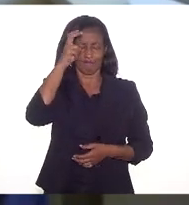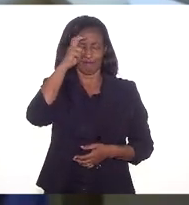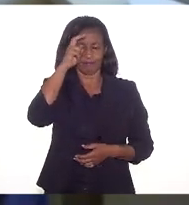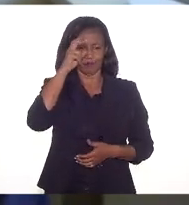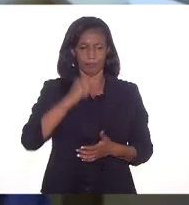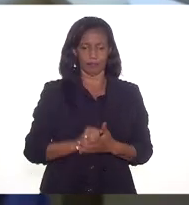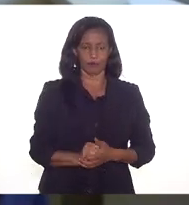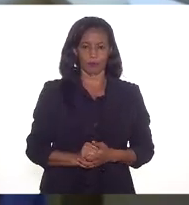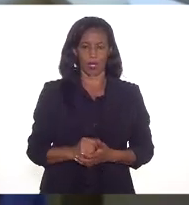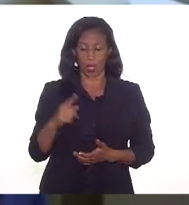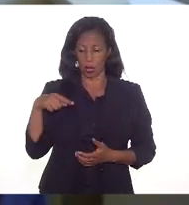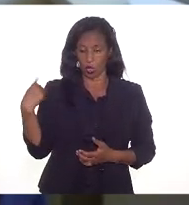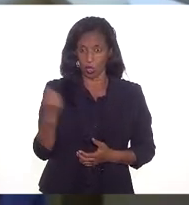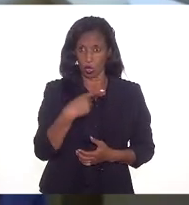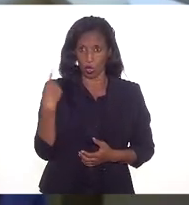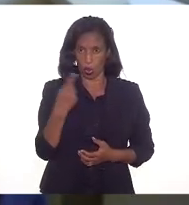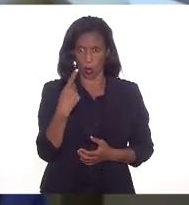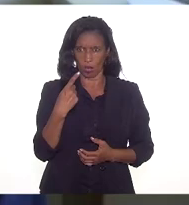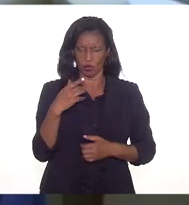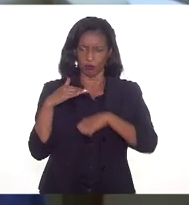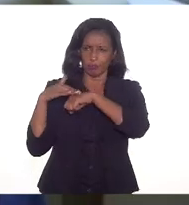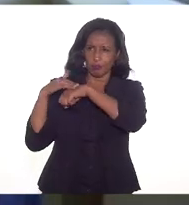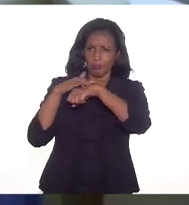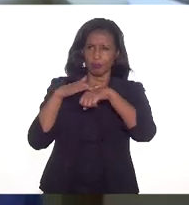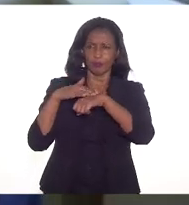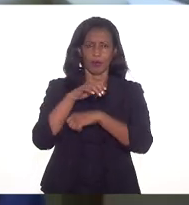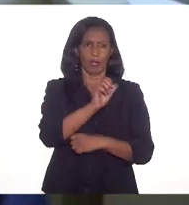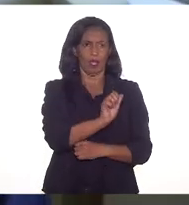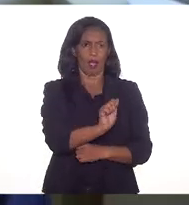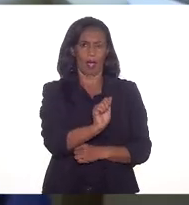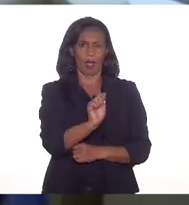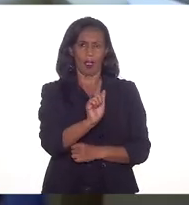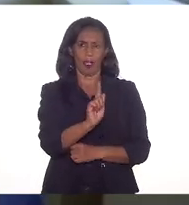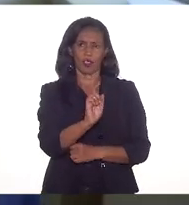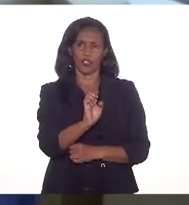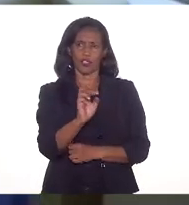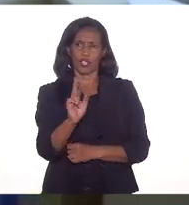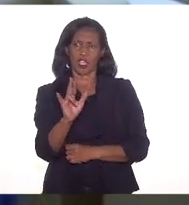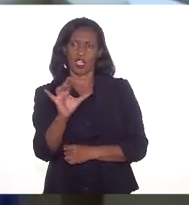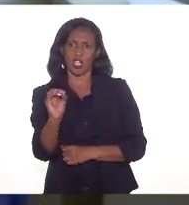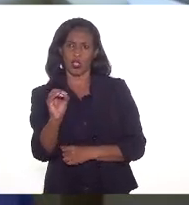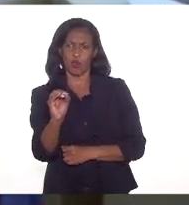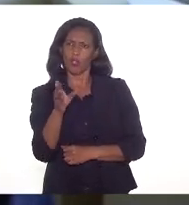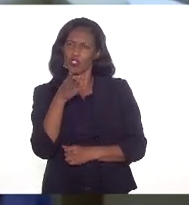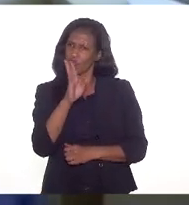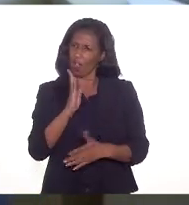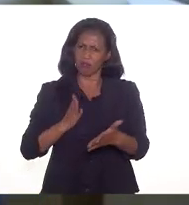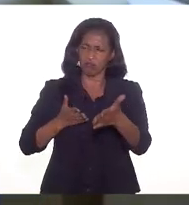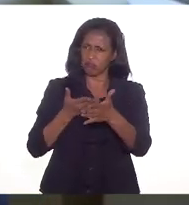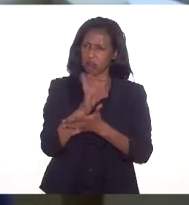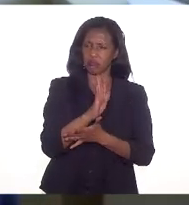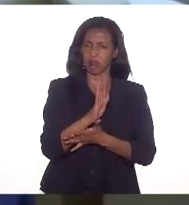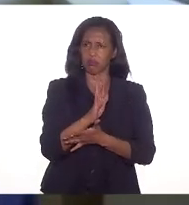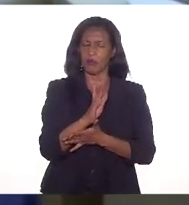nós estaremos ouvindo a AGRIO. E lá já aprovamos um requerimento